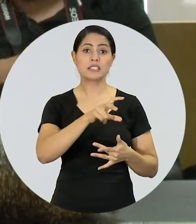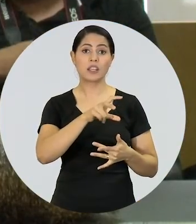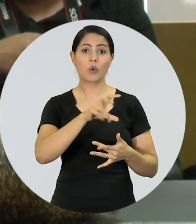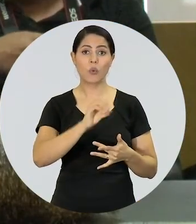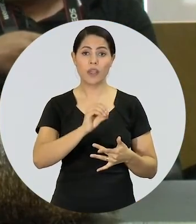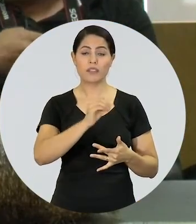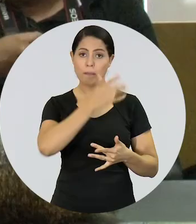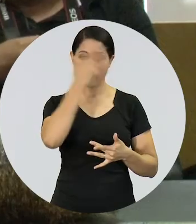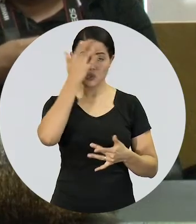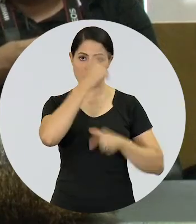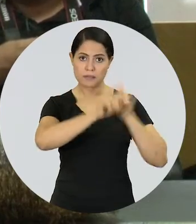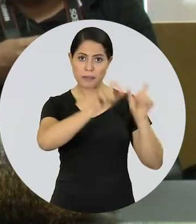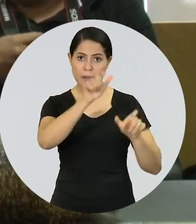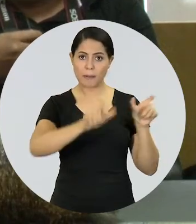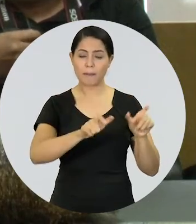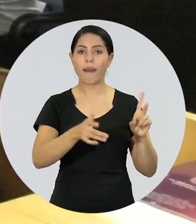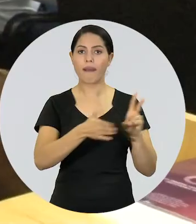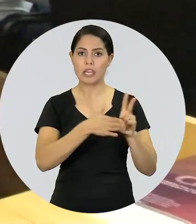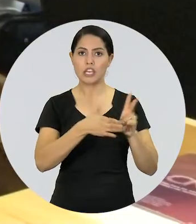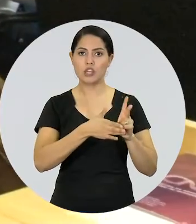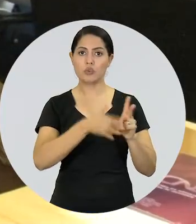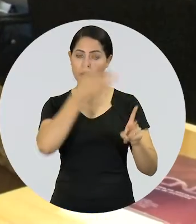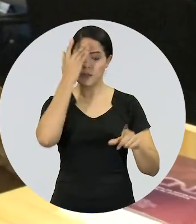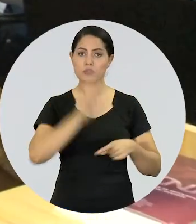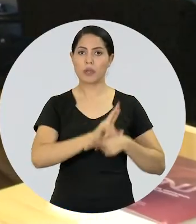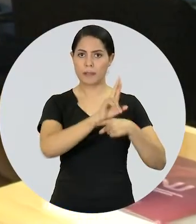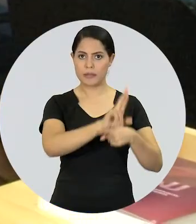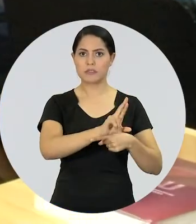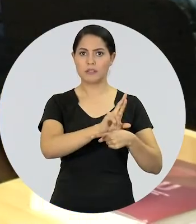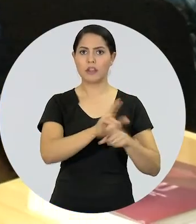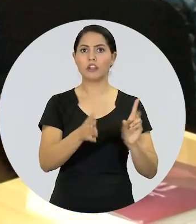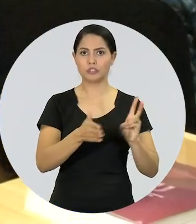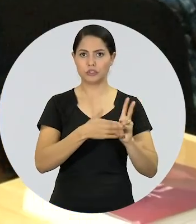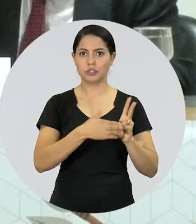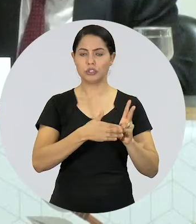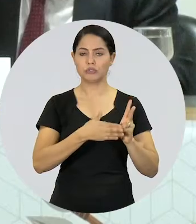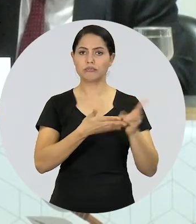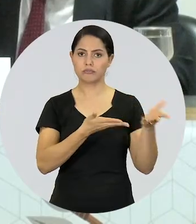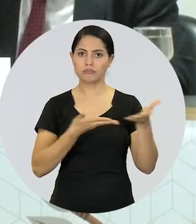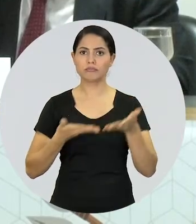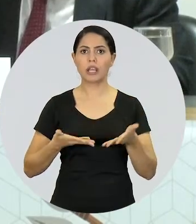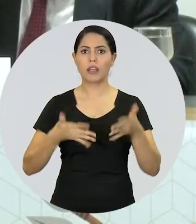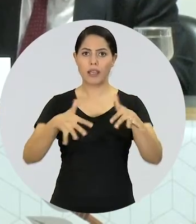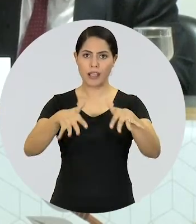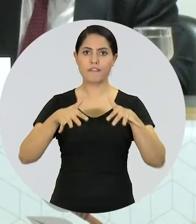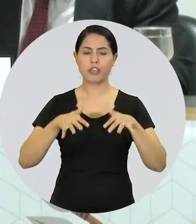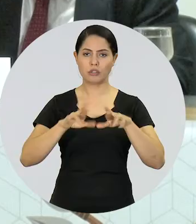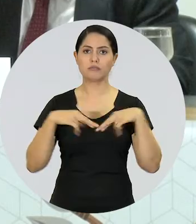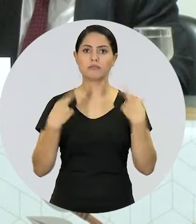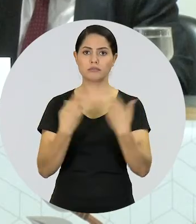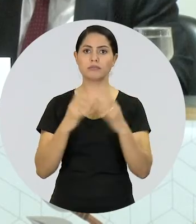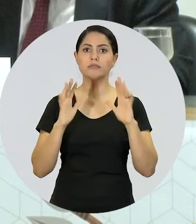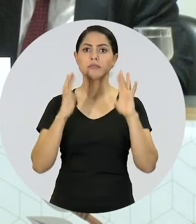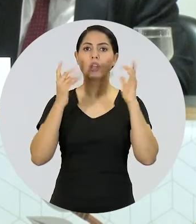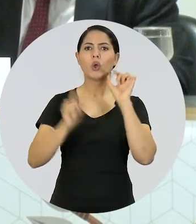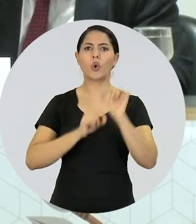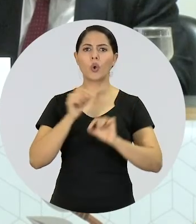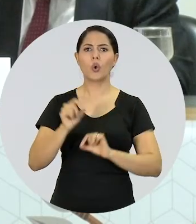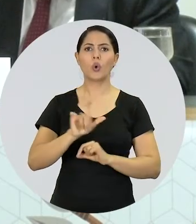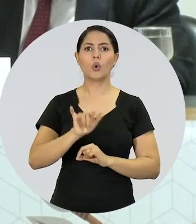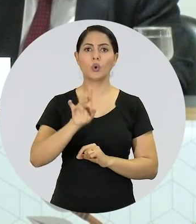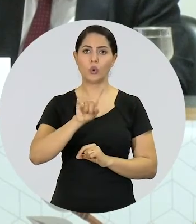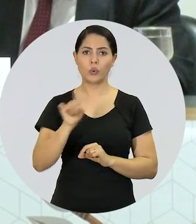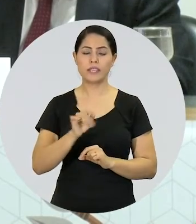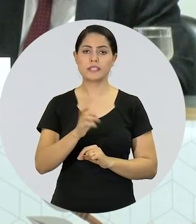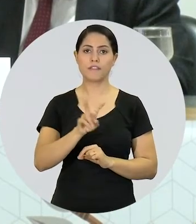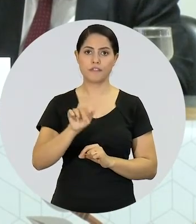150 indígenas e representantes de comunidades presentes no evento. O vice-presidente da OAB, Luiz Viana,